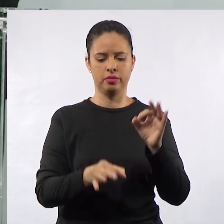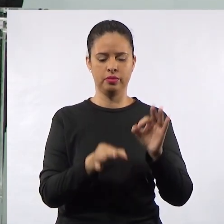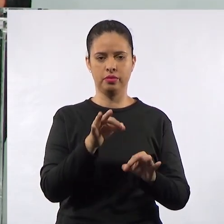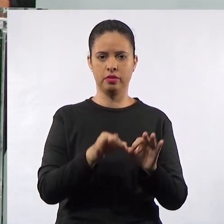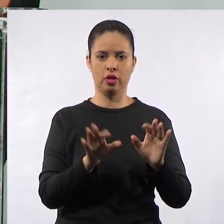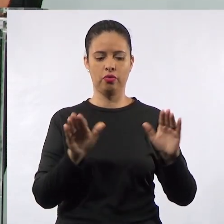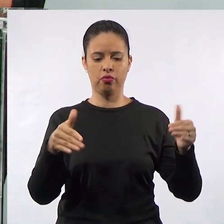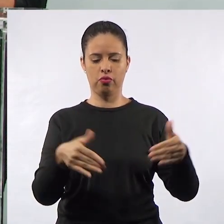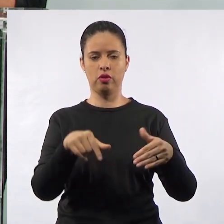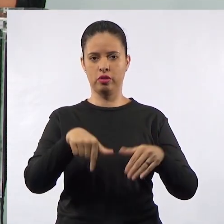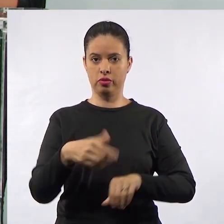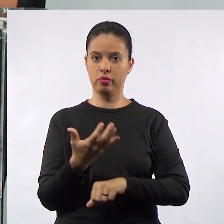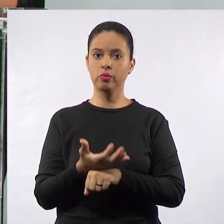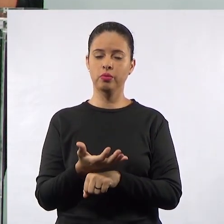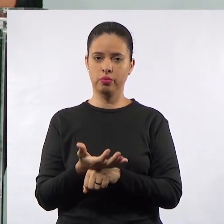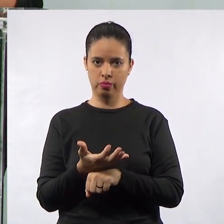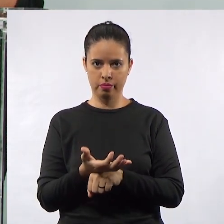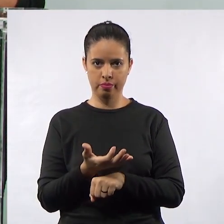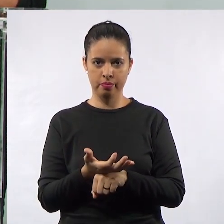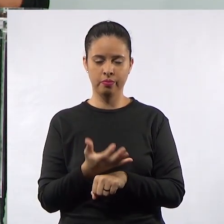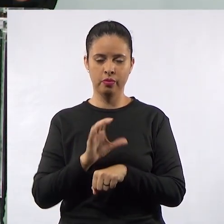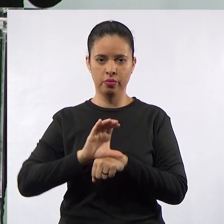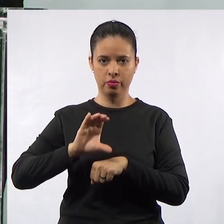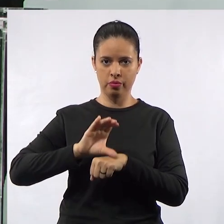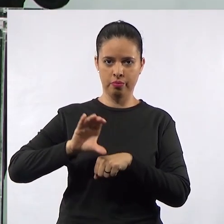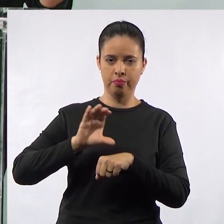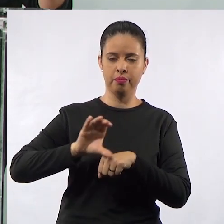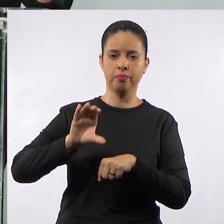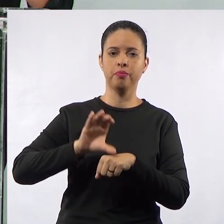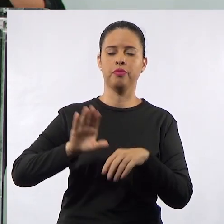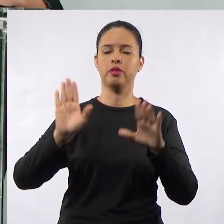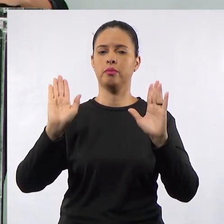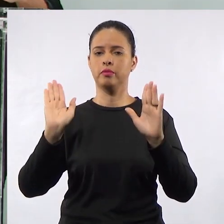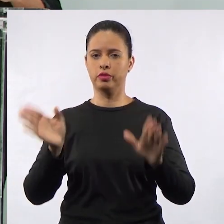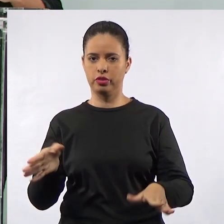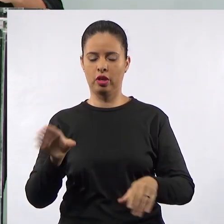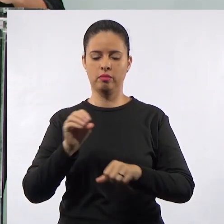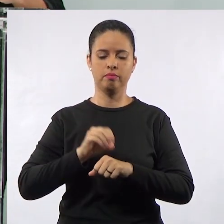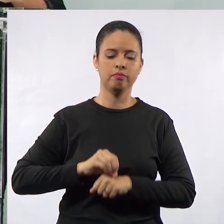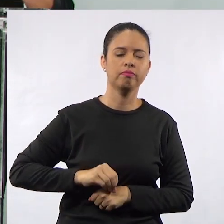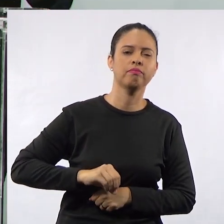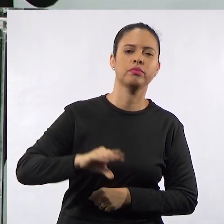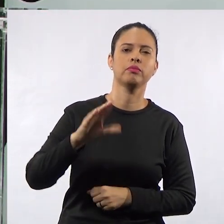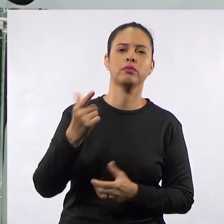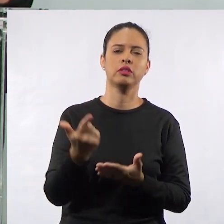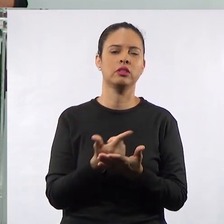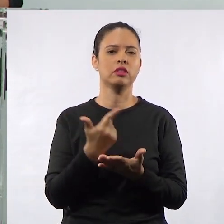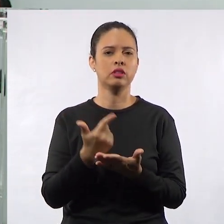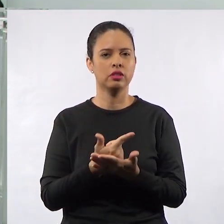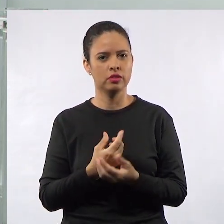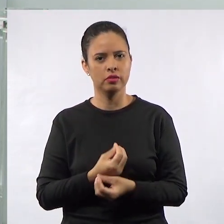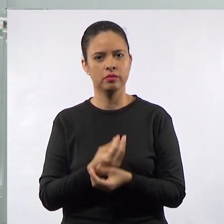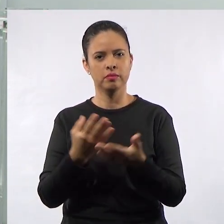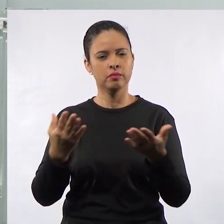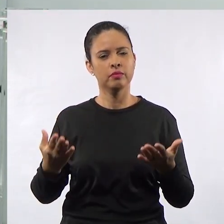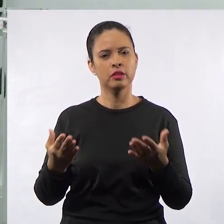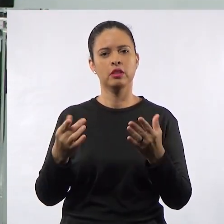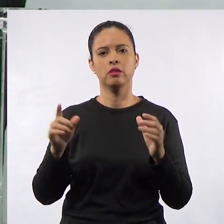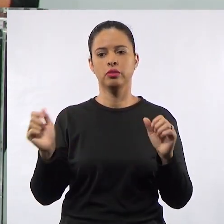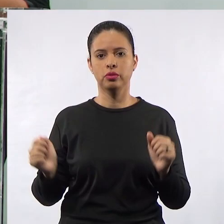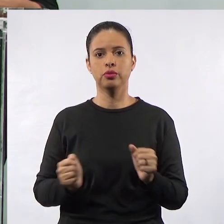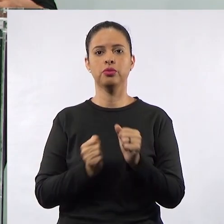jurídica que é o foco do curso que para gestão comercial né já fiz a recomendação da bibliografia juntamente com a